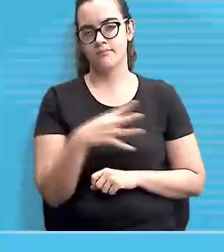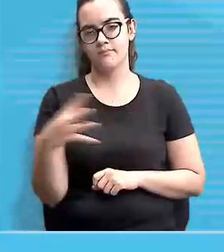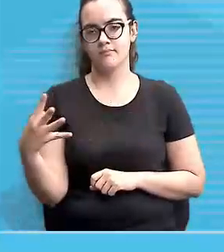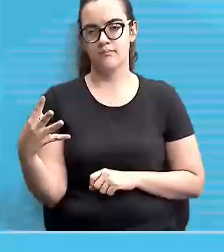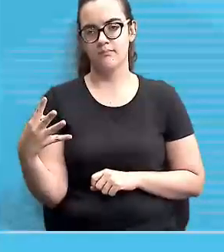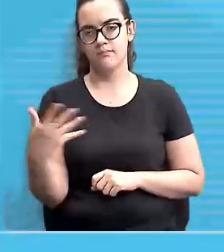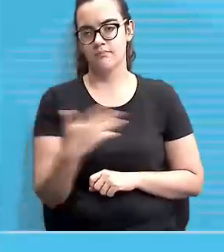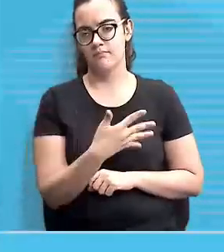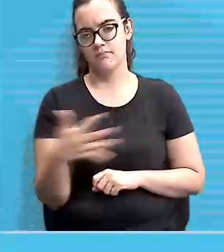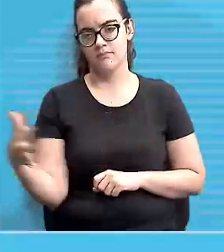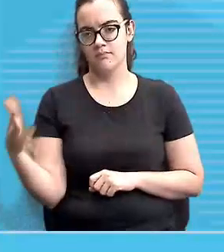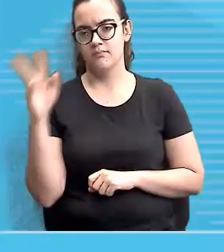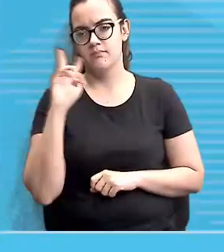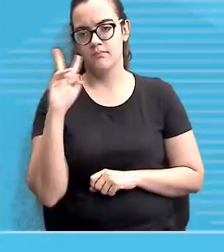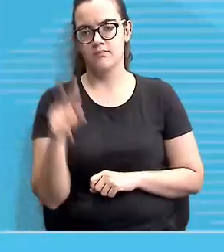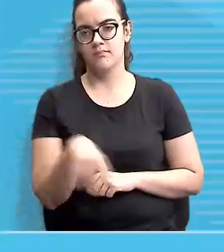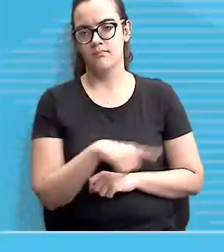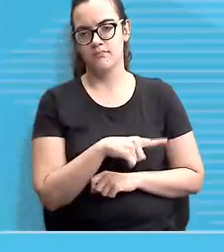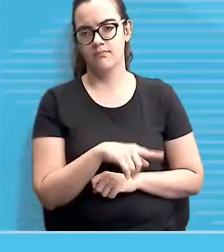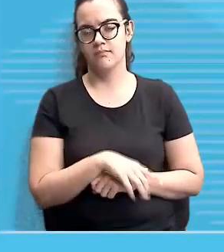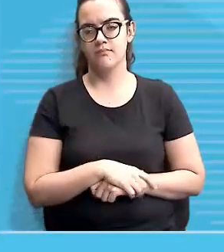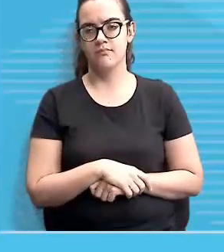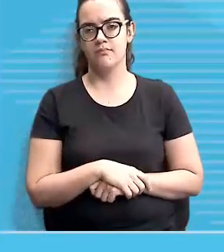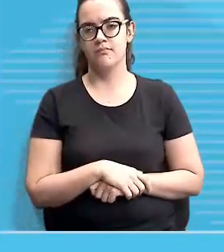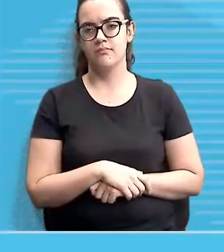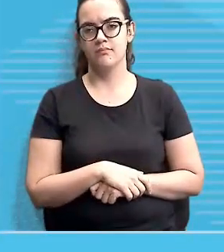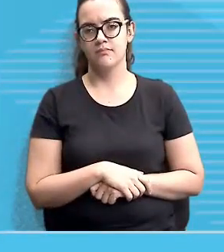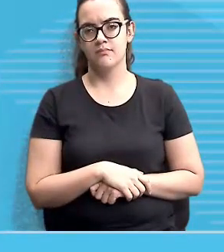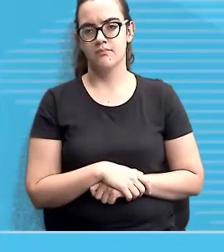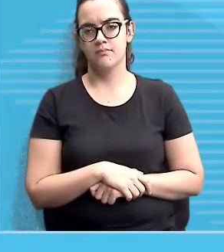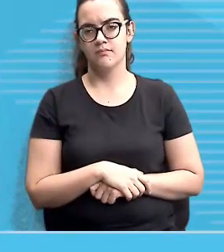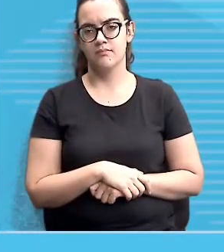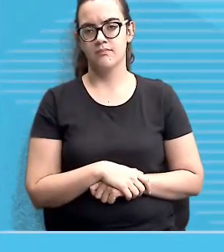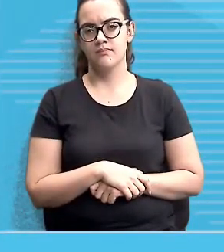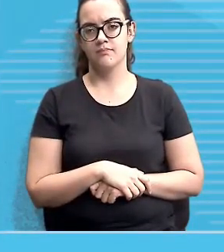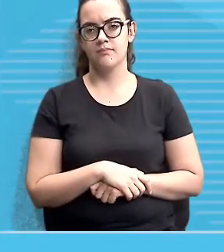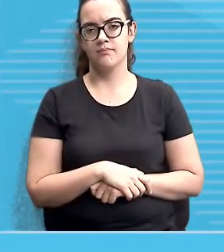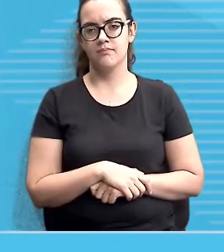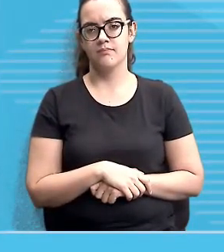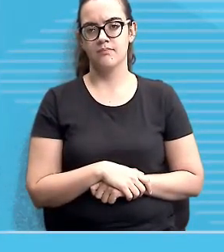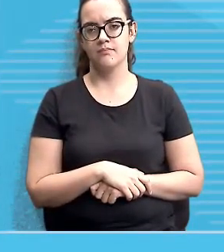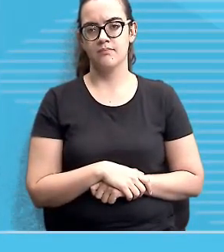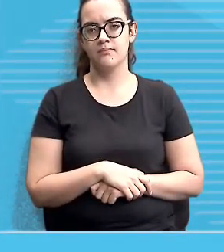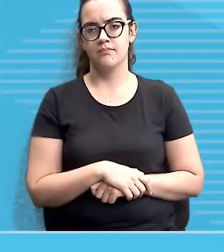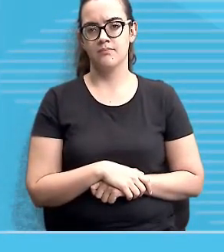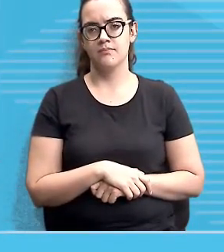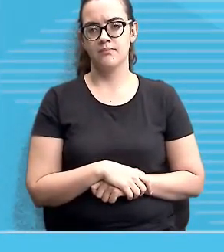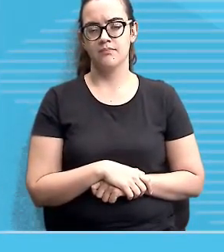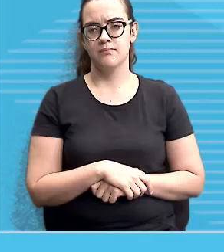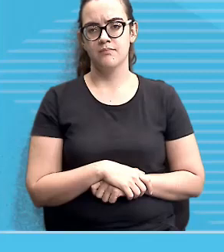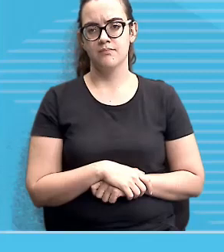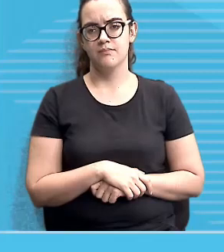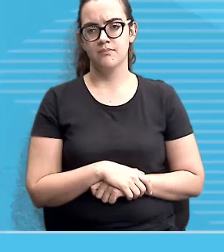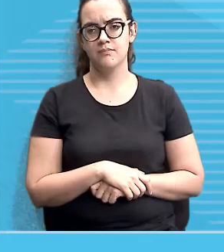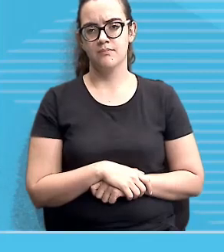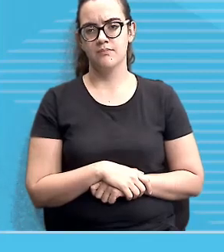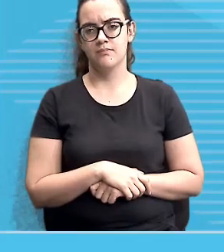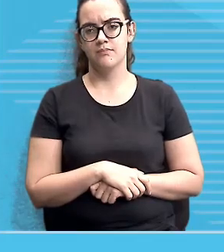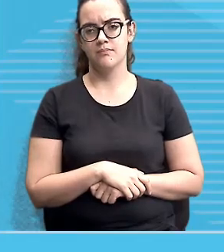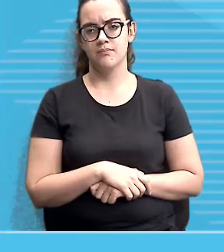a 0,03 um E aí